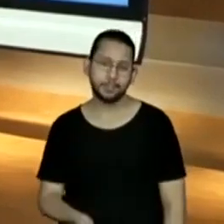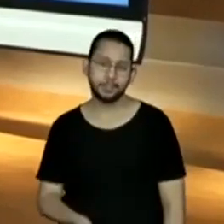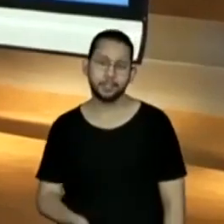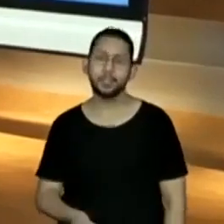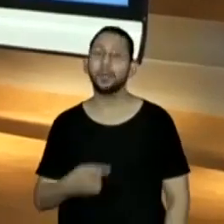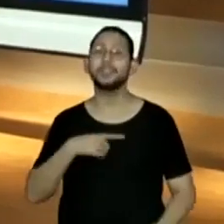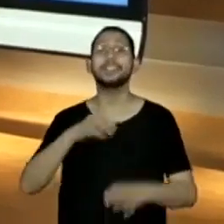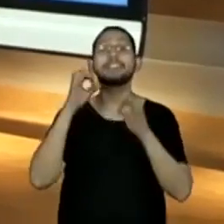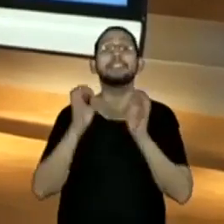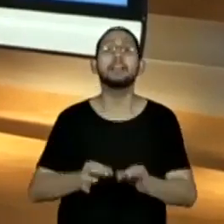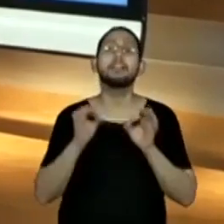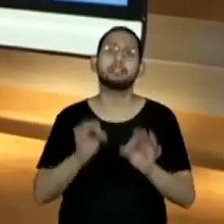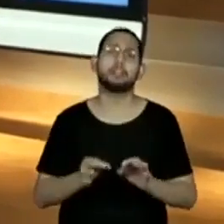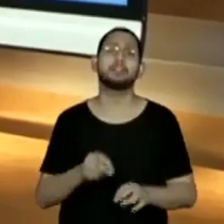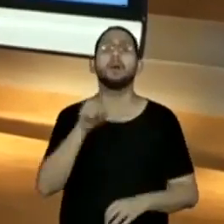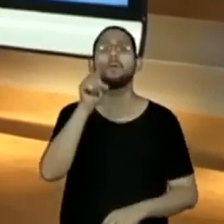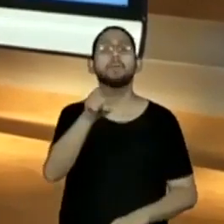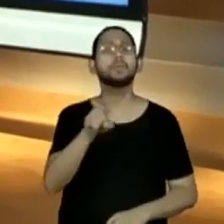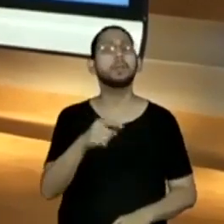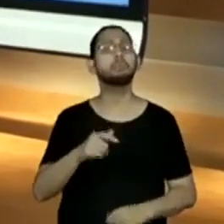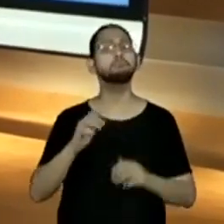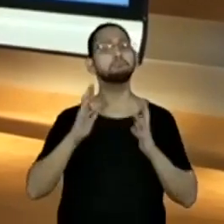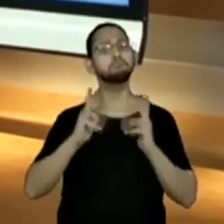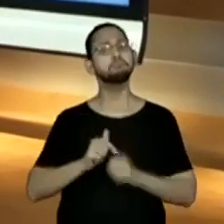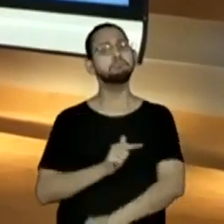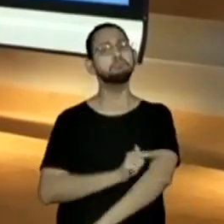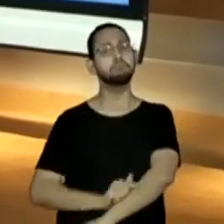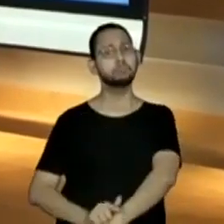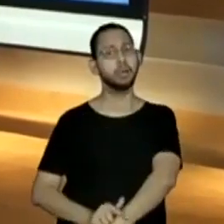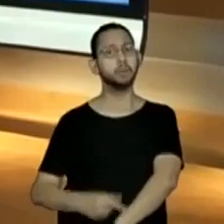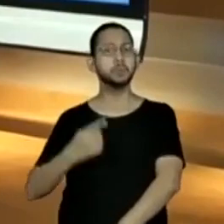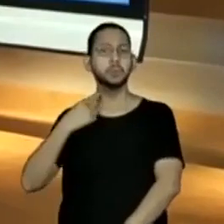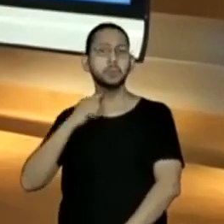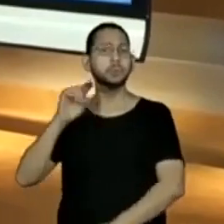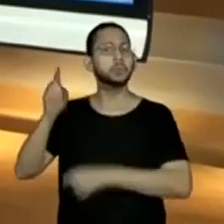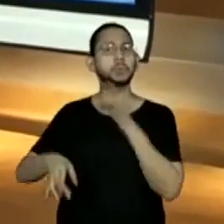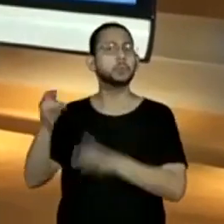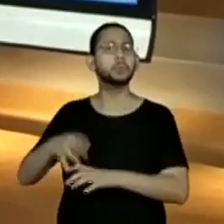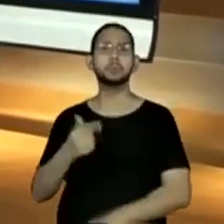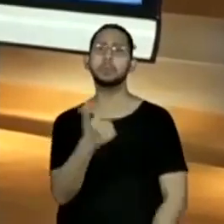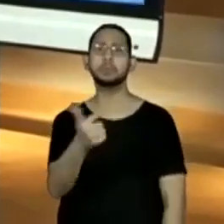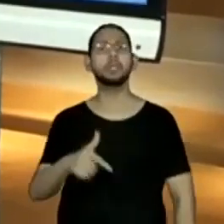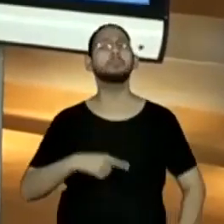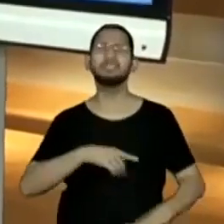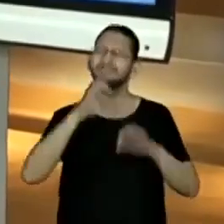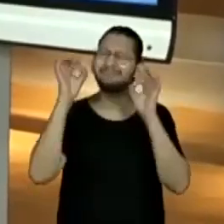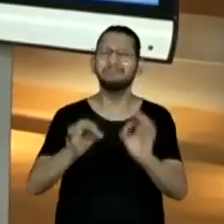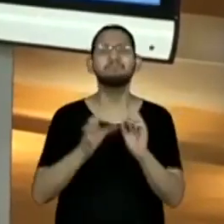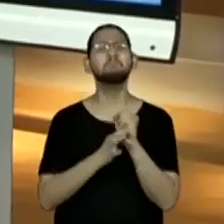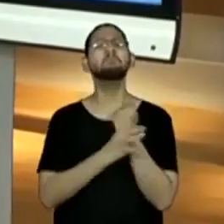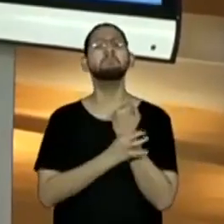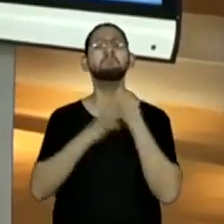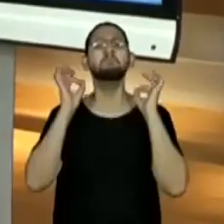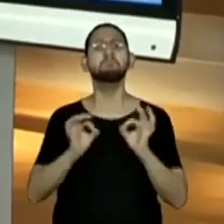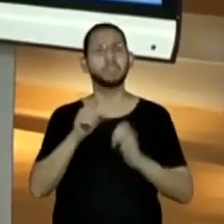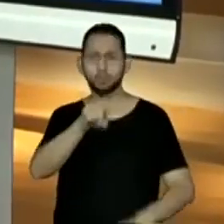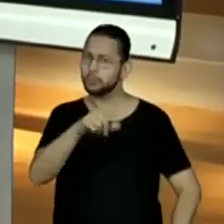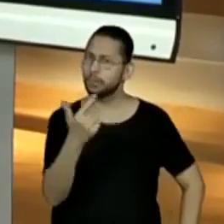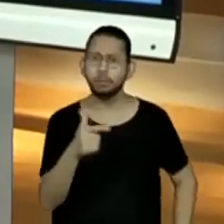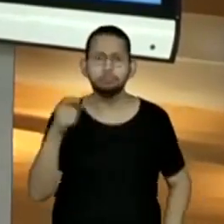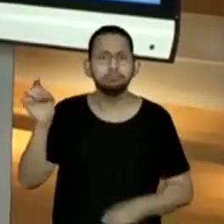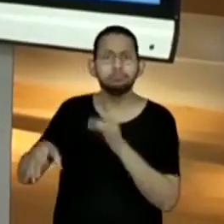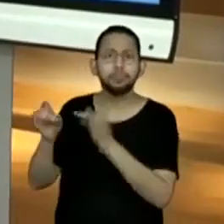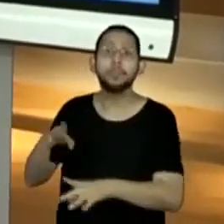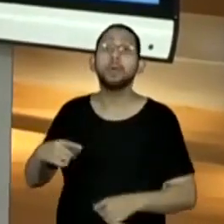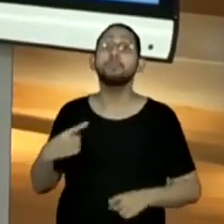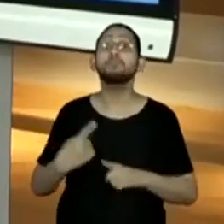tenho certeza que você não é a pessoa que polui o rio Tietê. Não é. Eu tenho certeza. Não é. Eu